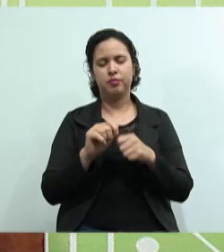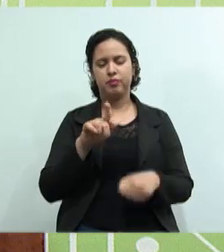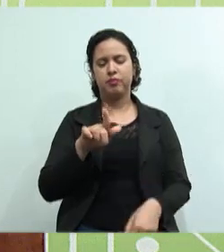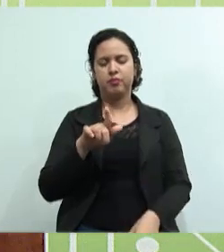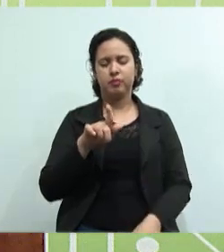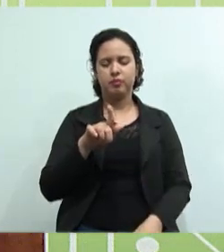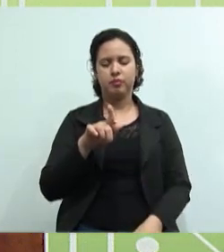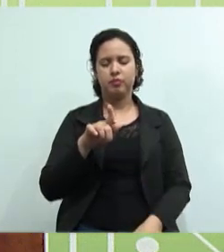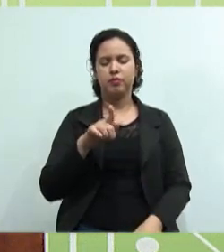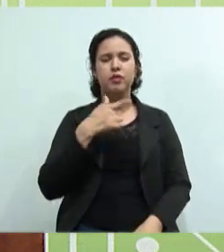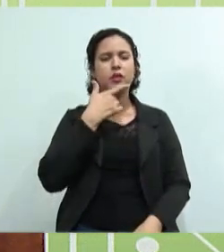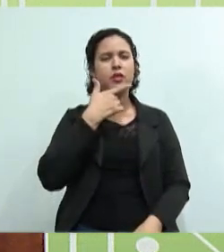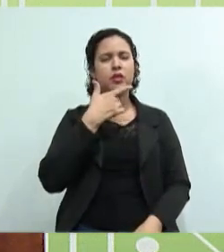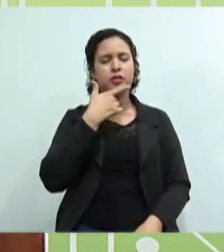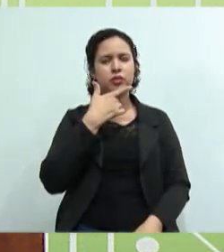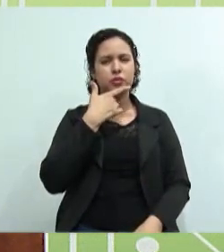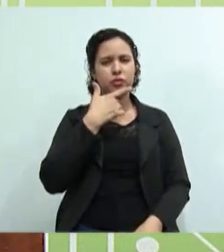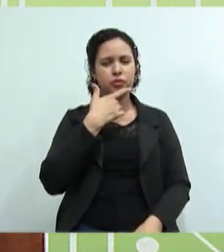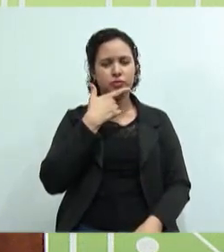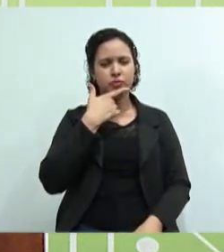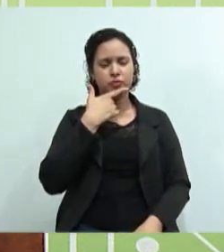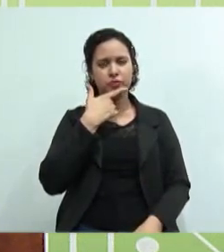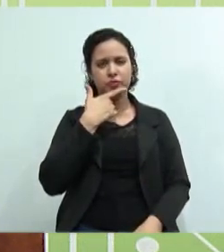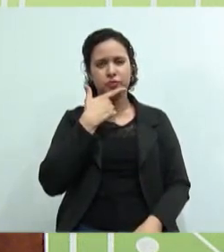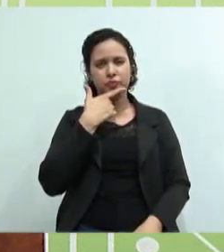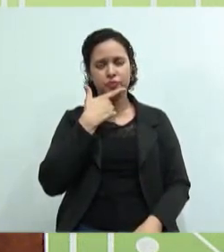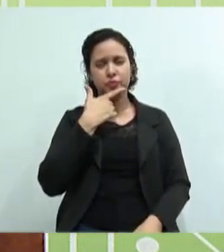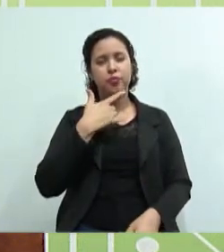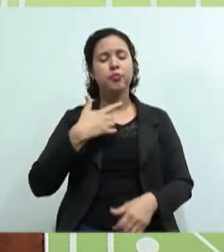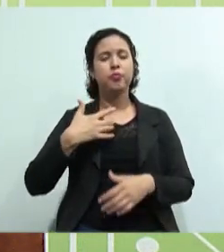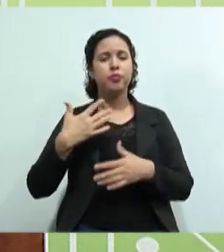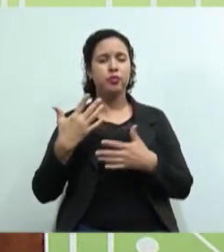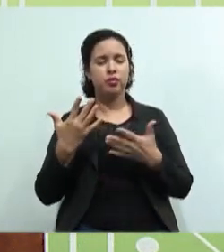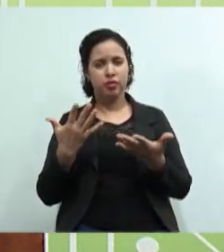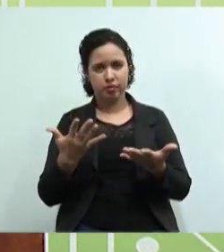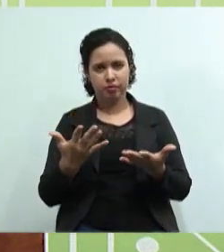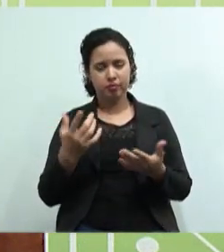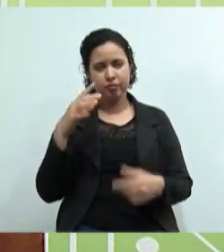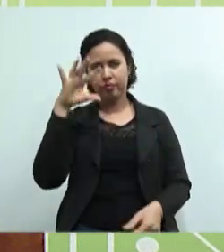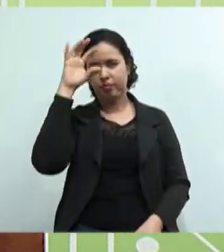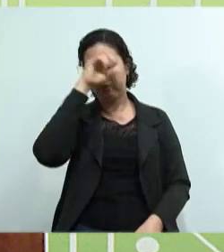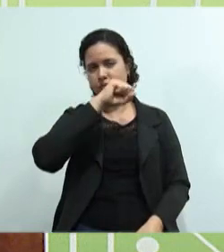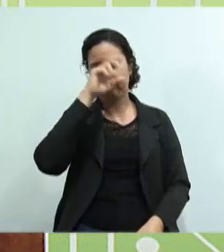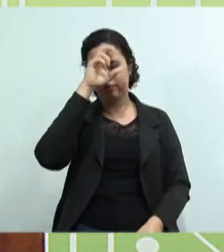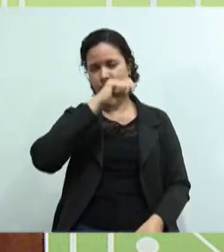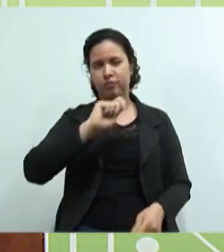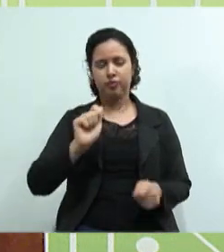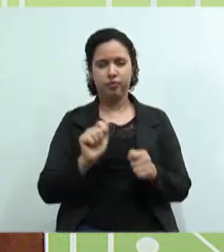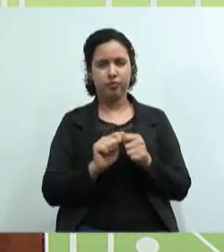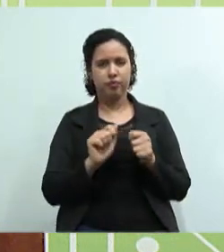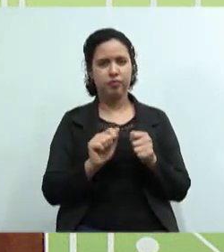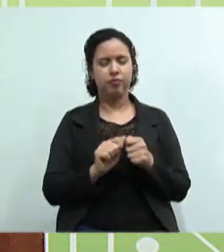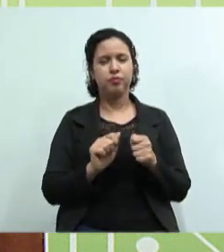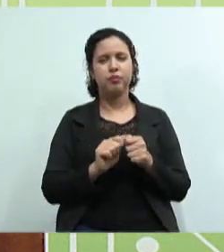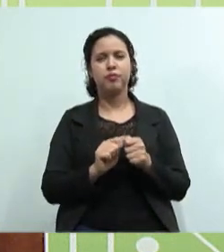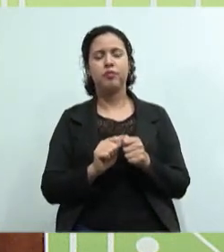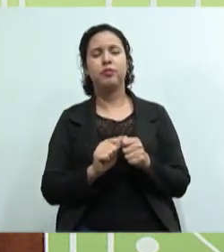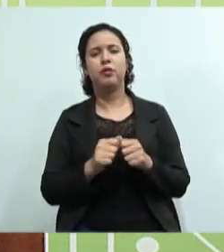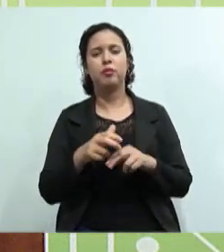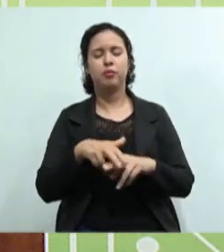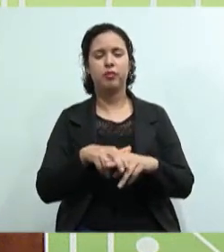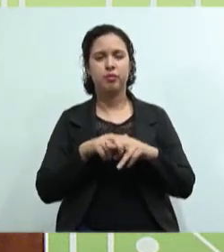o queijo, como eu sou mineira, né, então todo mineiro conhece queijo, então eu aprendi a fazer o pudim de queijo. Então por isso que eu